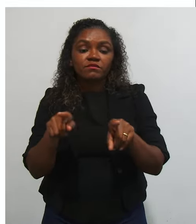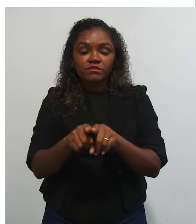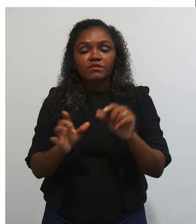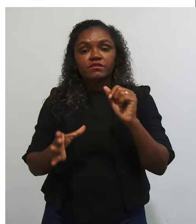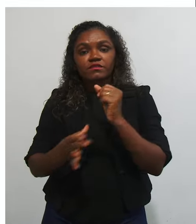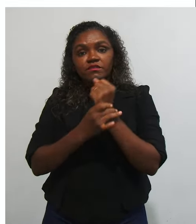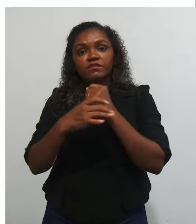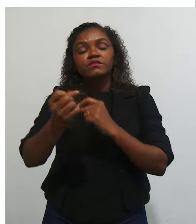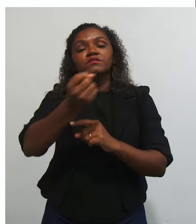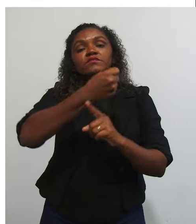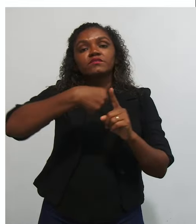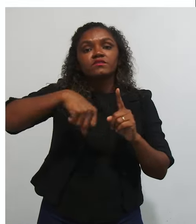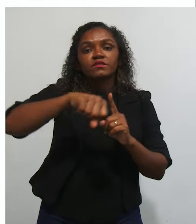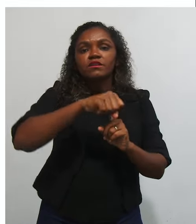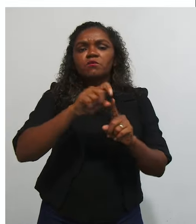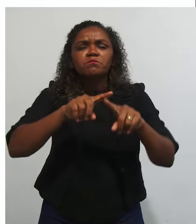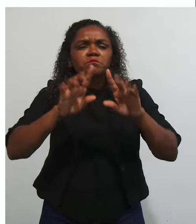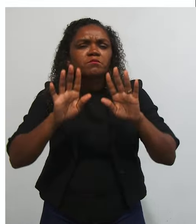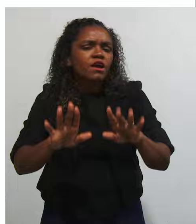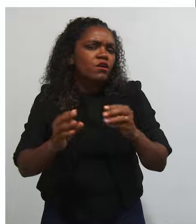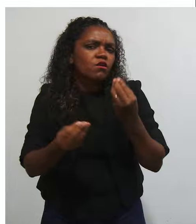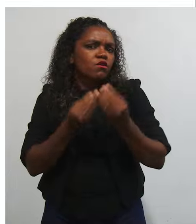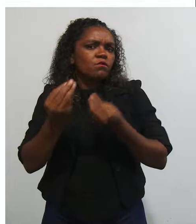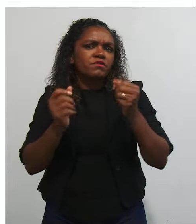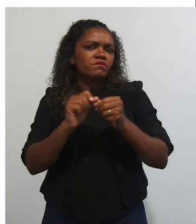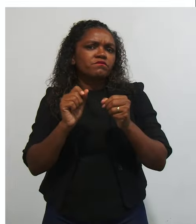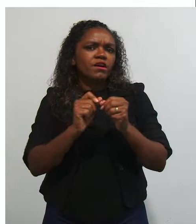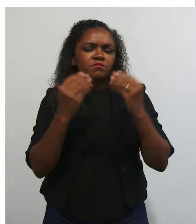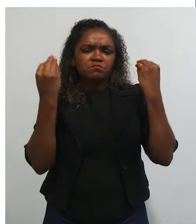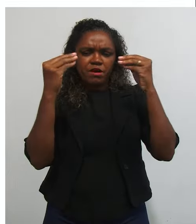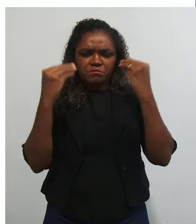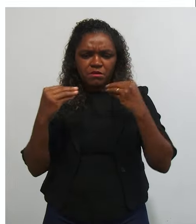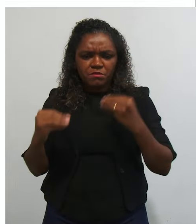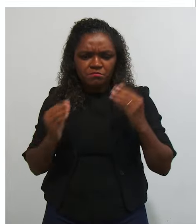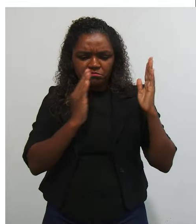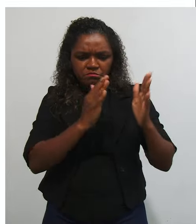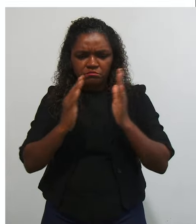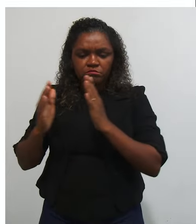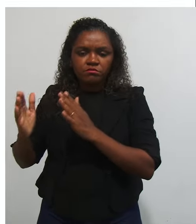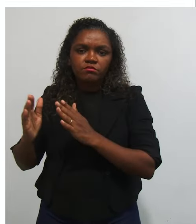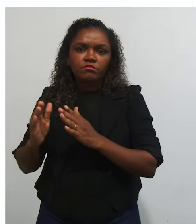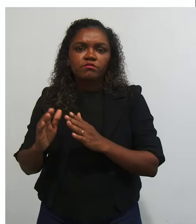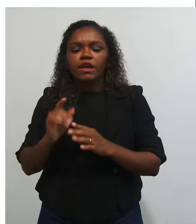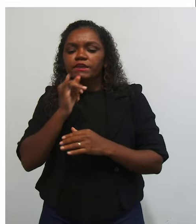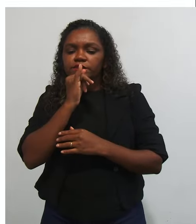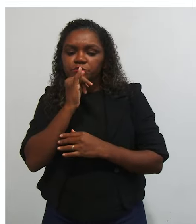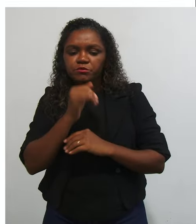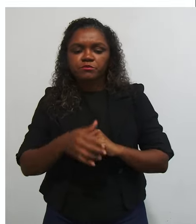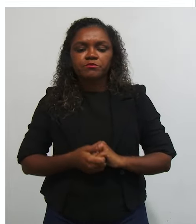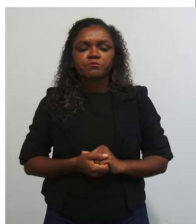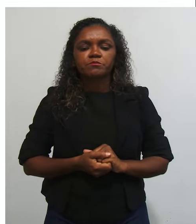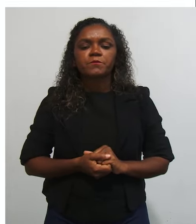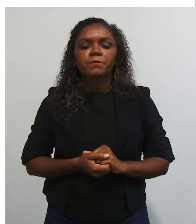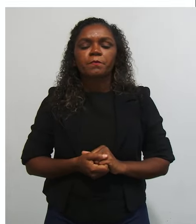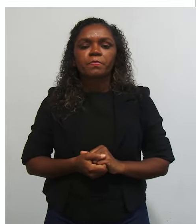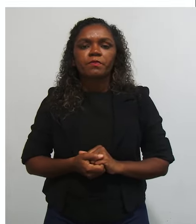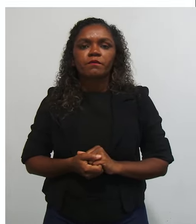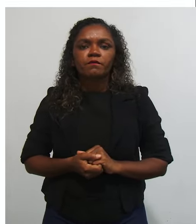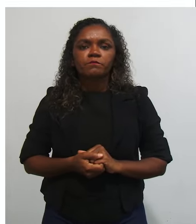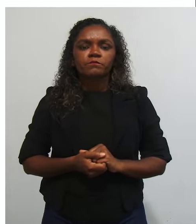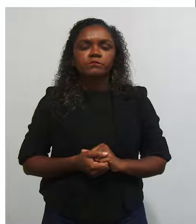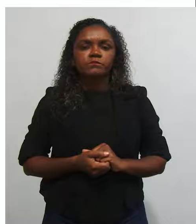da seguridade social. Como é que a gente faz essa classificação, professora? Por eliminação. Então a gente faz assim,